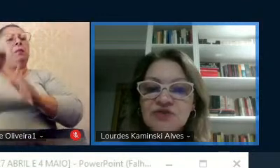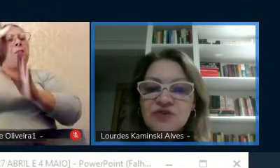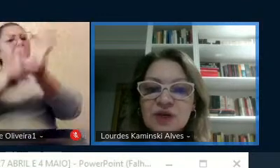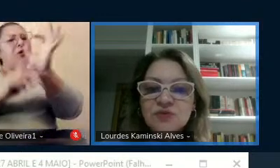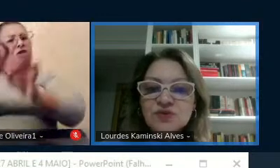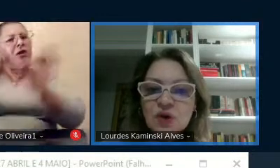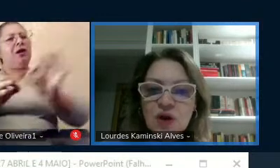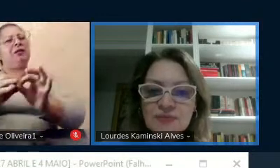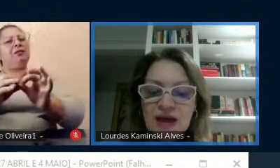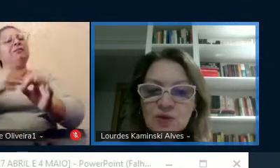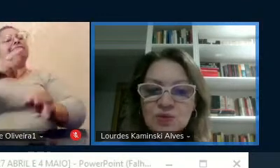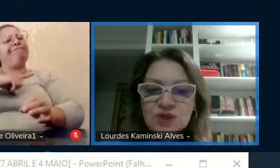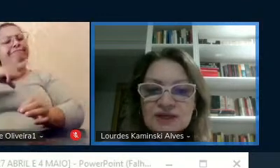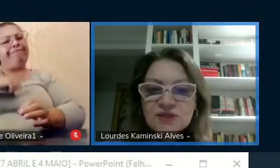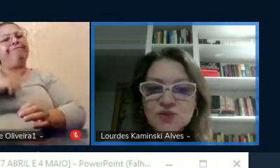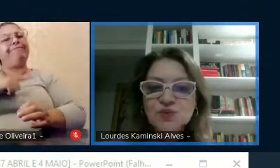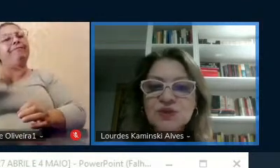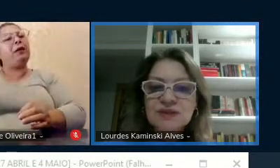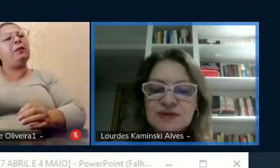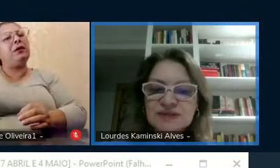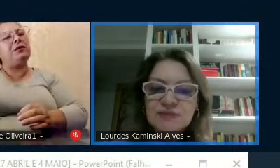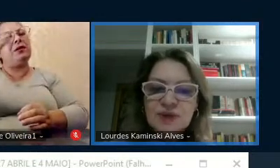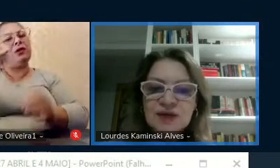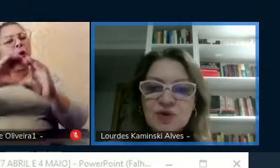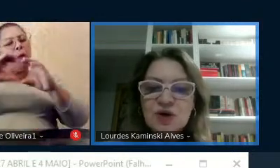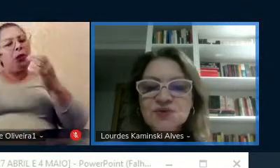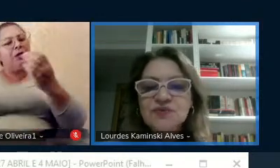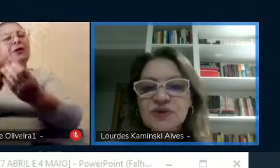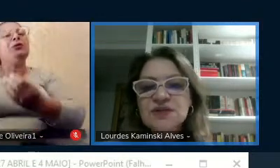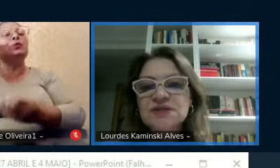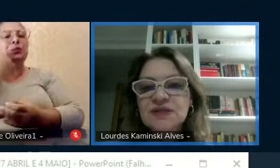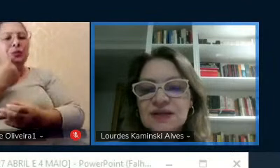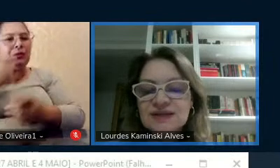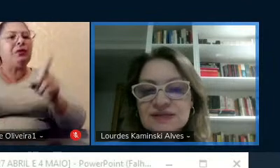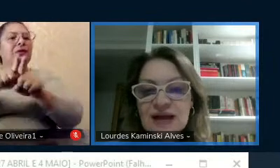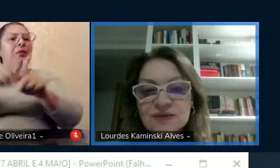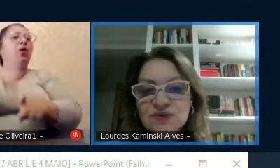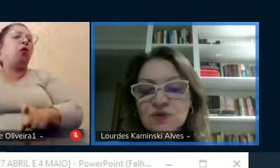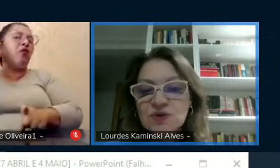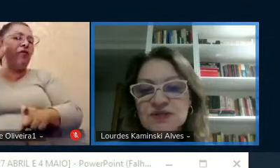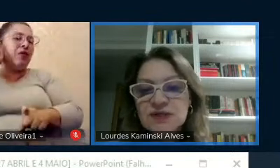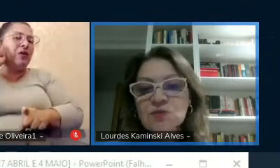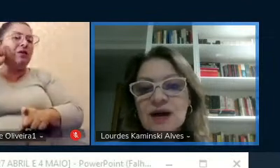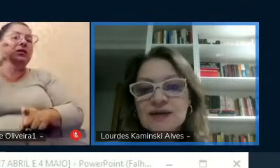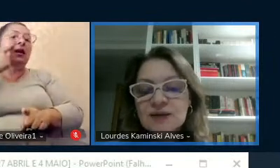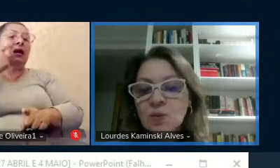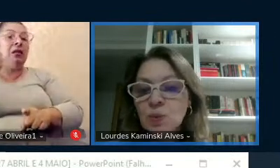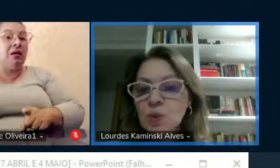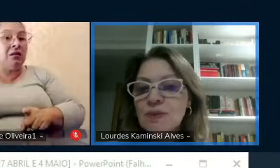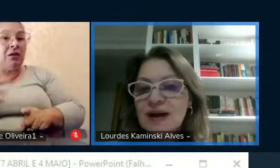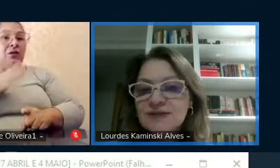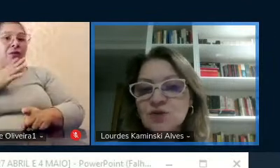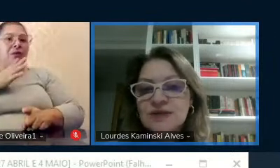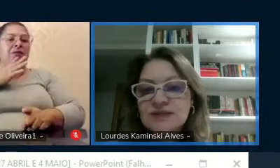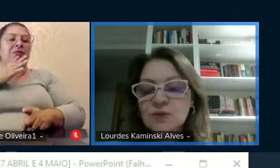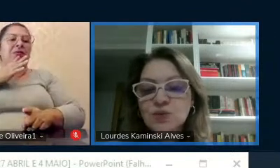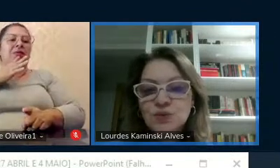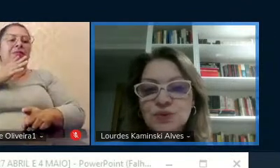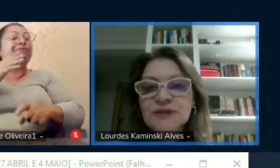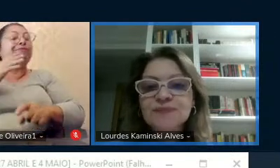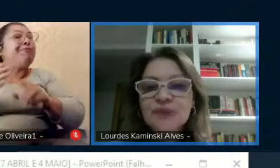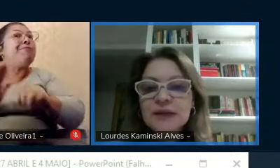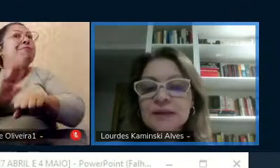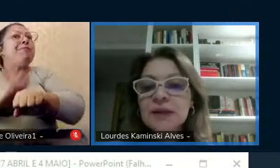ele permite não só à comunidade surda, mas também a nós, ouvintes interessados em conhecer um pouco mais sobre